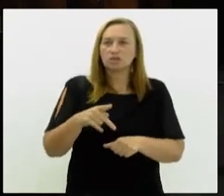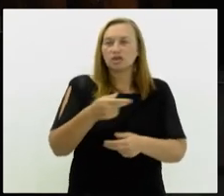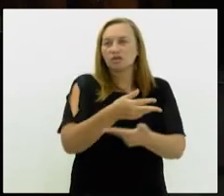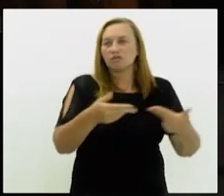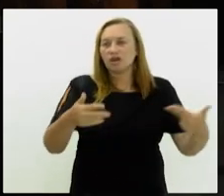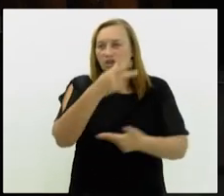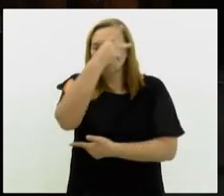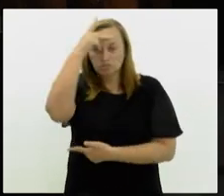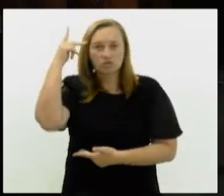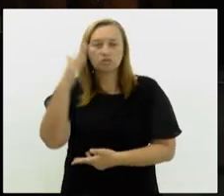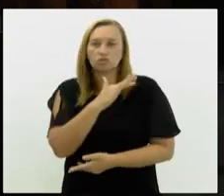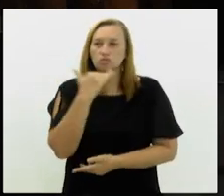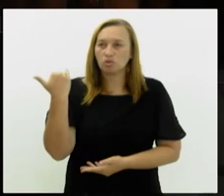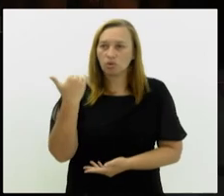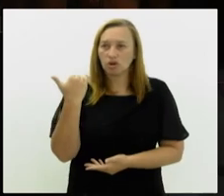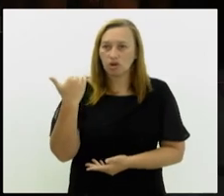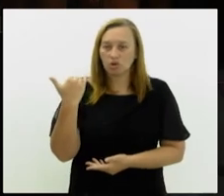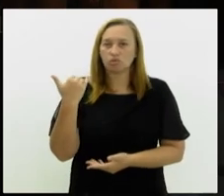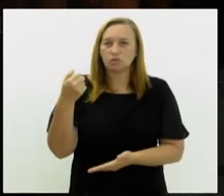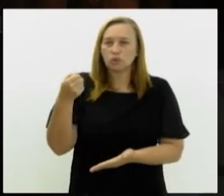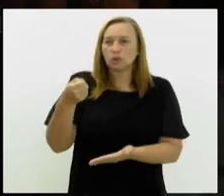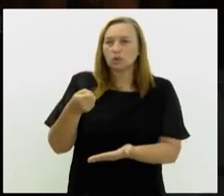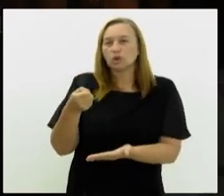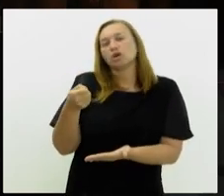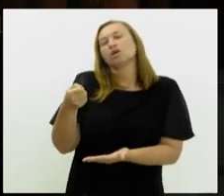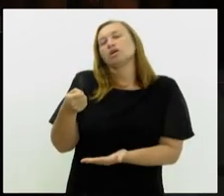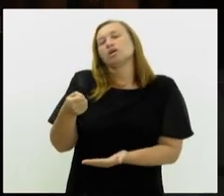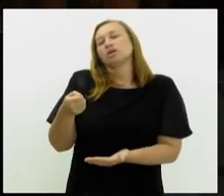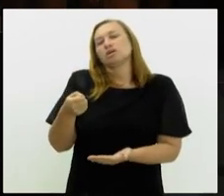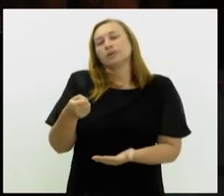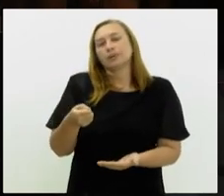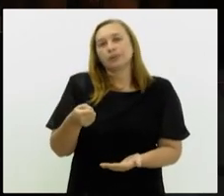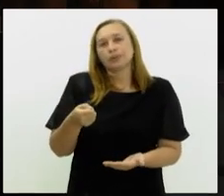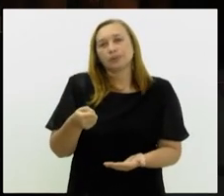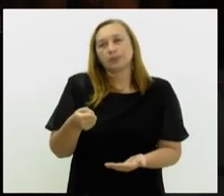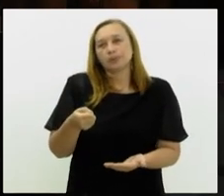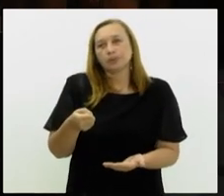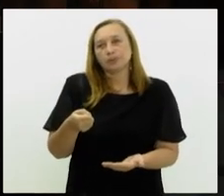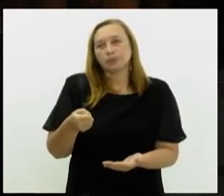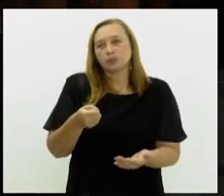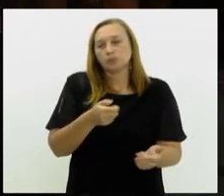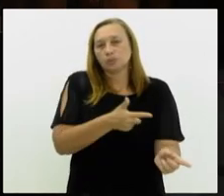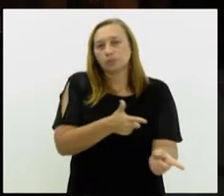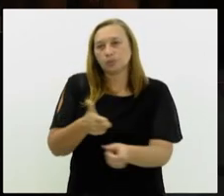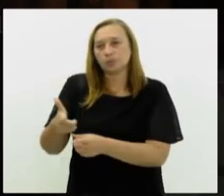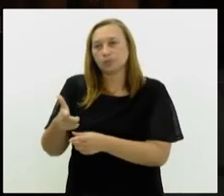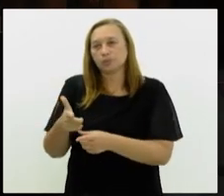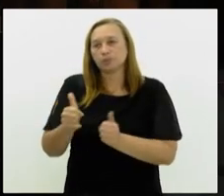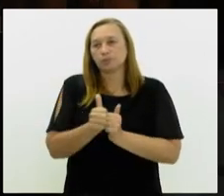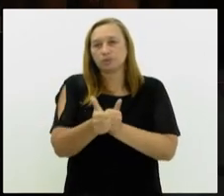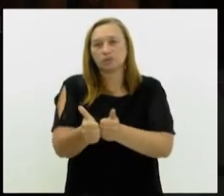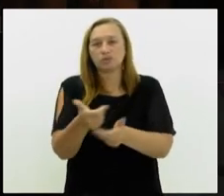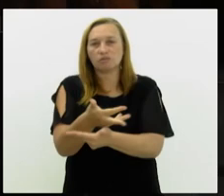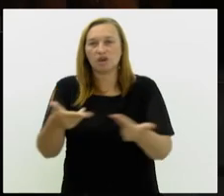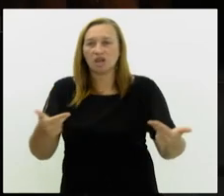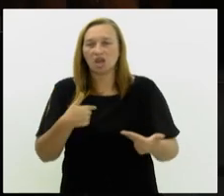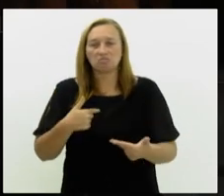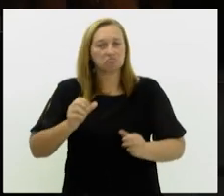pessoas, que torturou, que perseguiu milhares. Eu não defendo